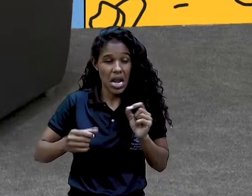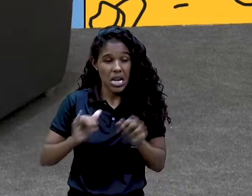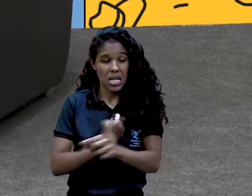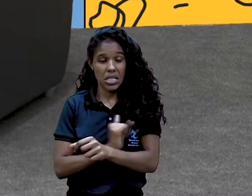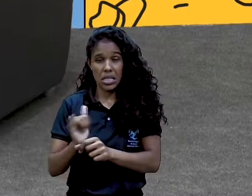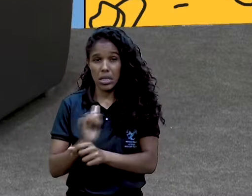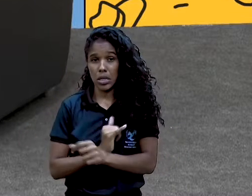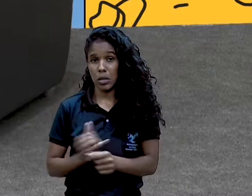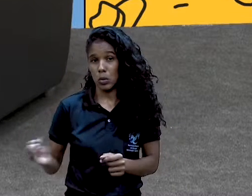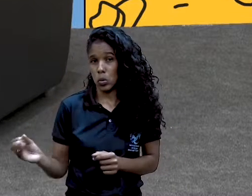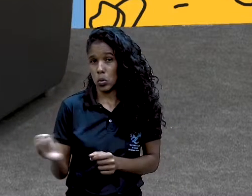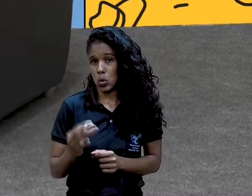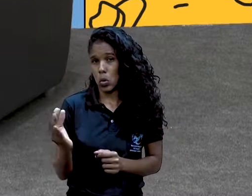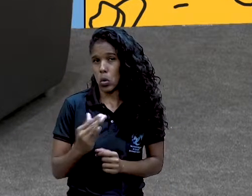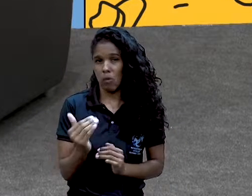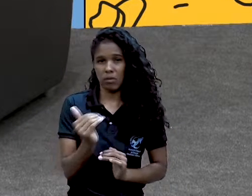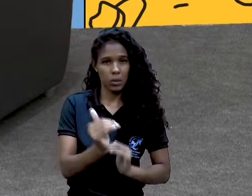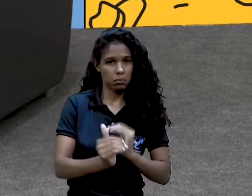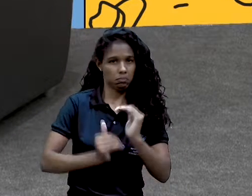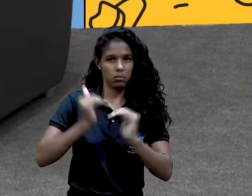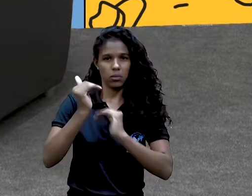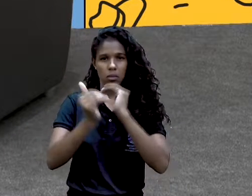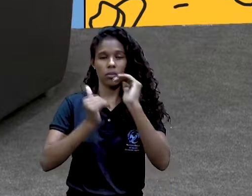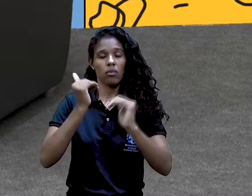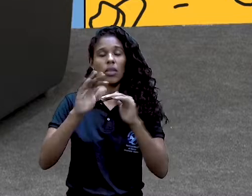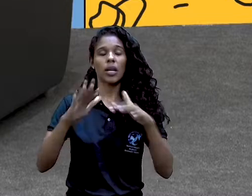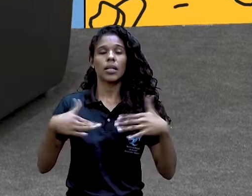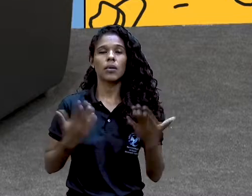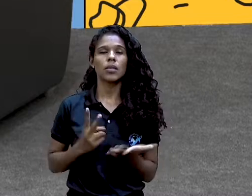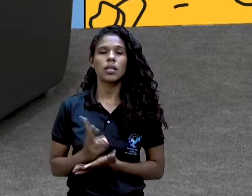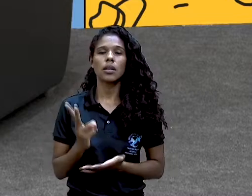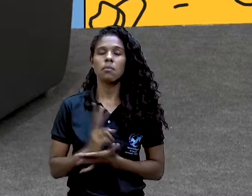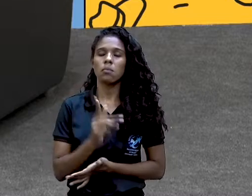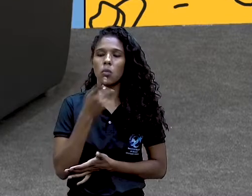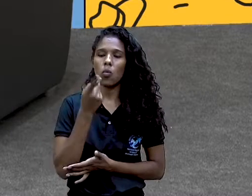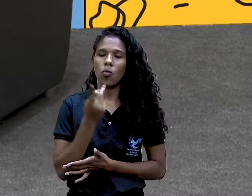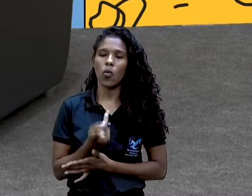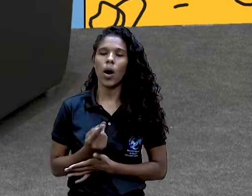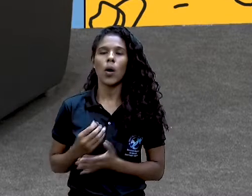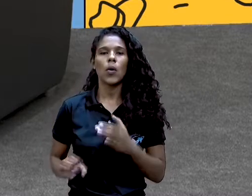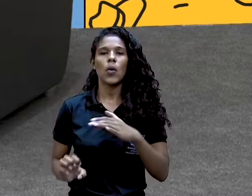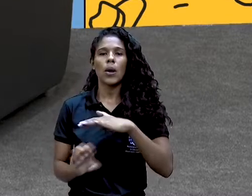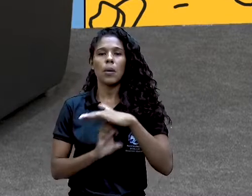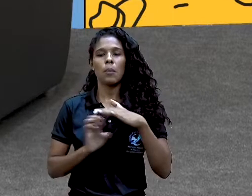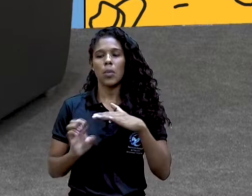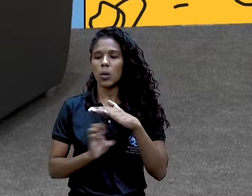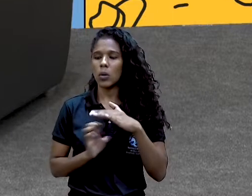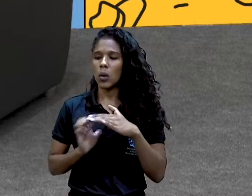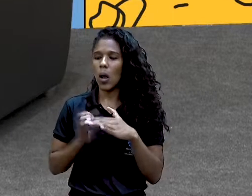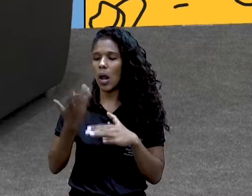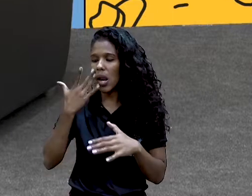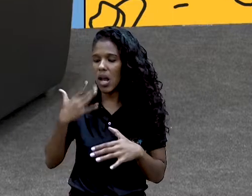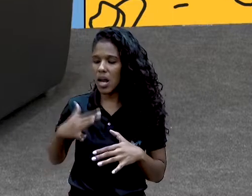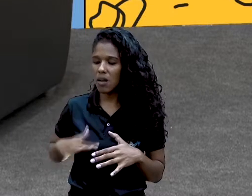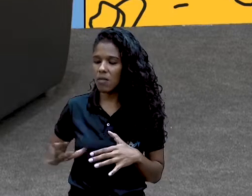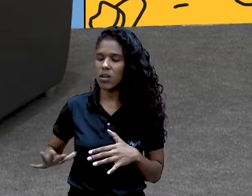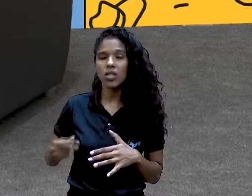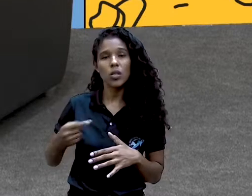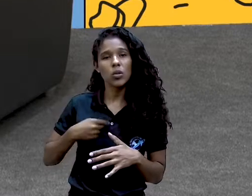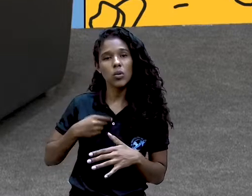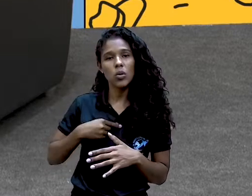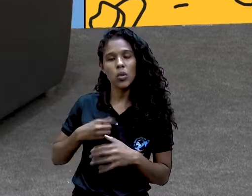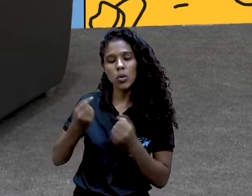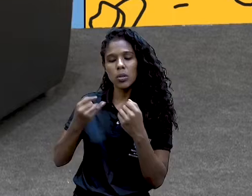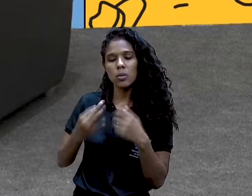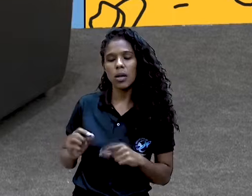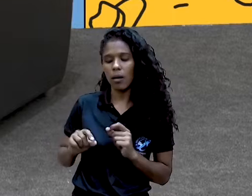em empreendedorismo, principalmente na infância, eu estou querendo dizer que essa criança vai crescer. E se ela vai crescer, ela precisa